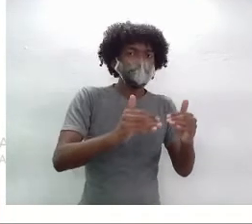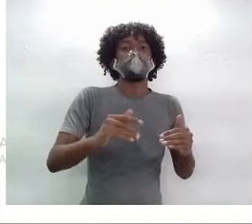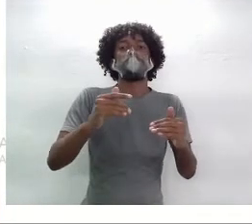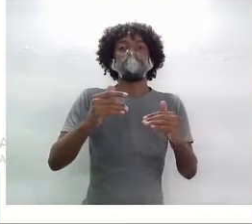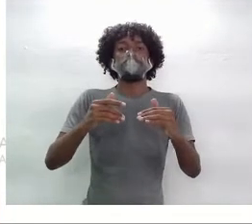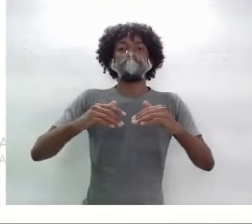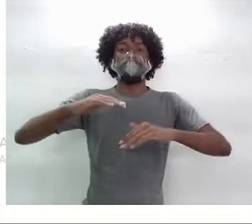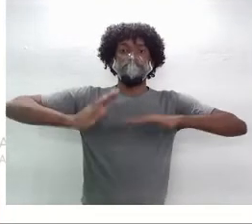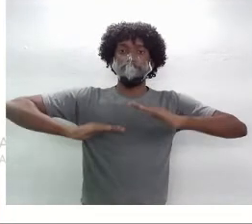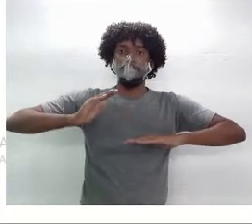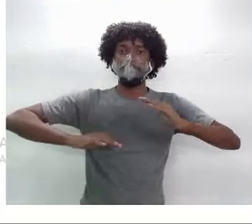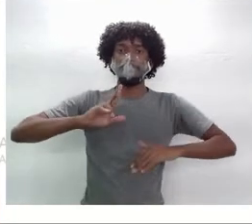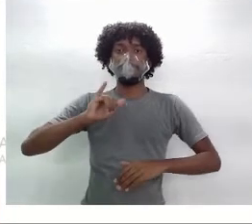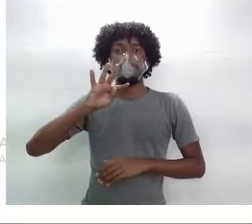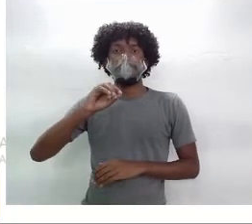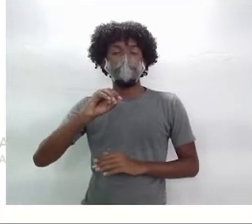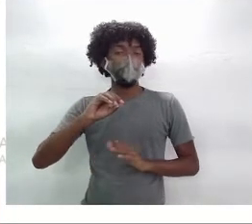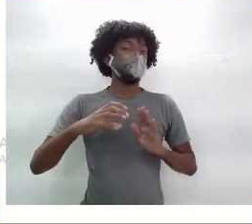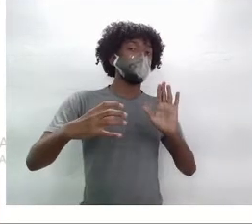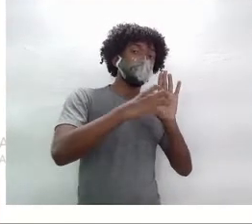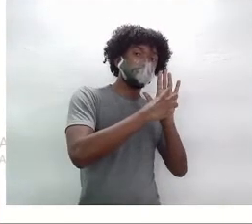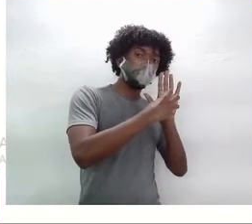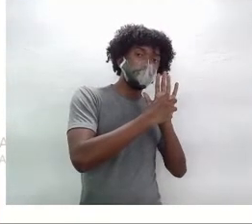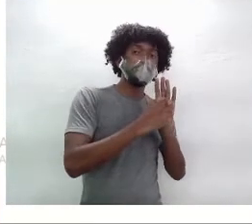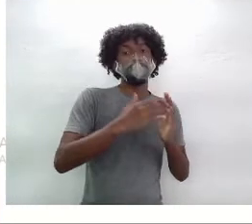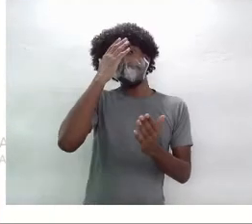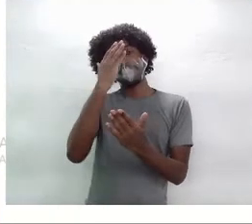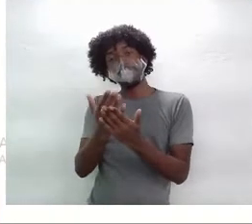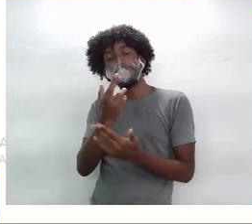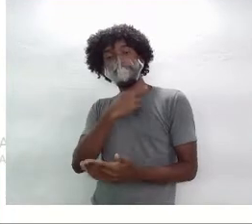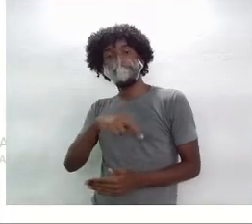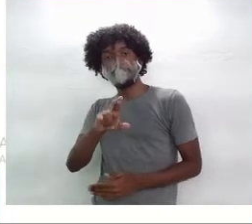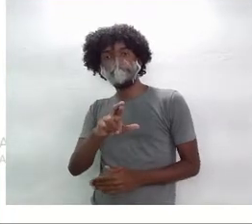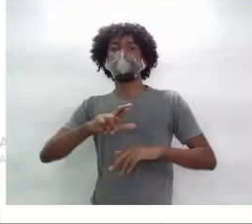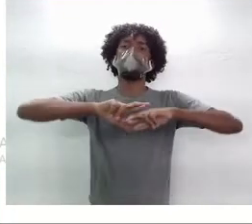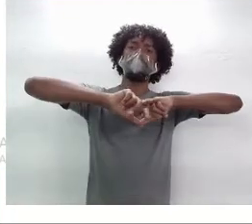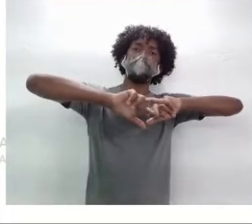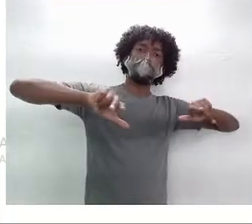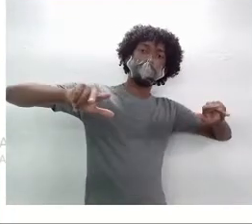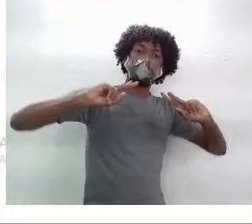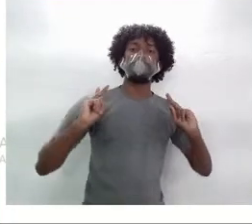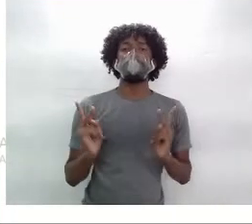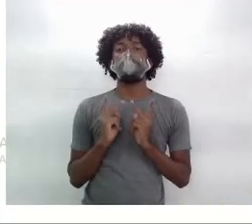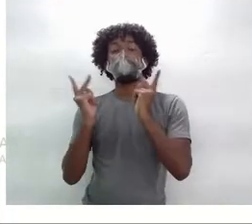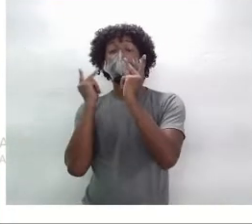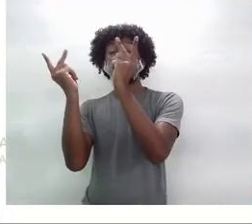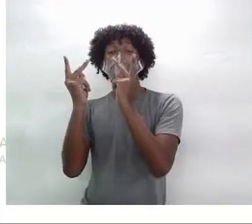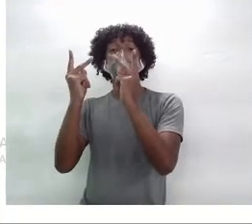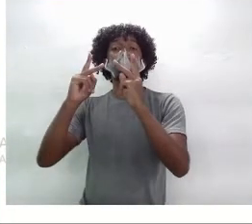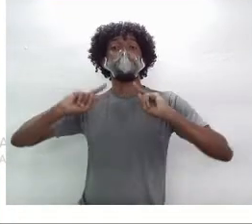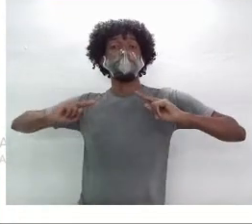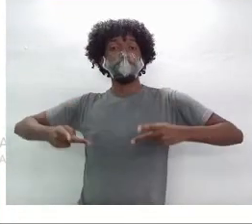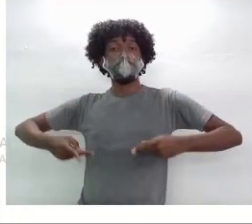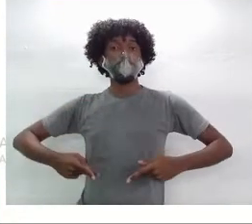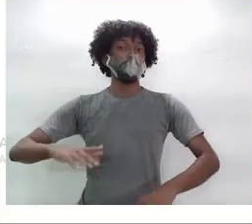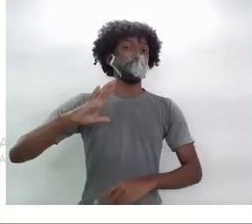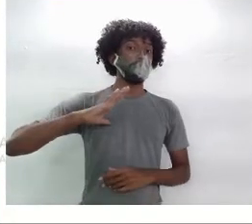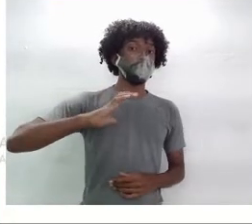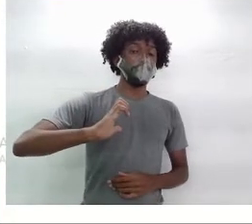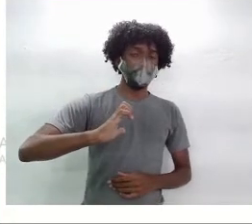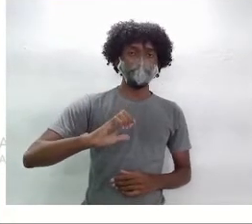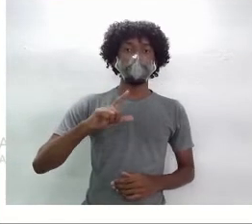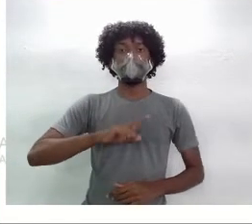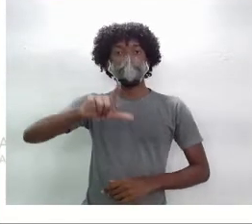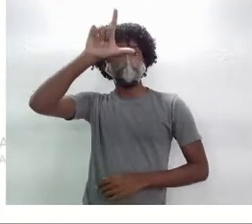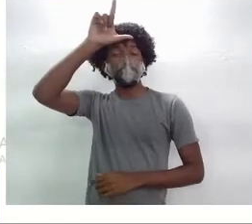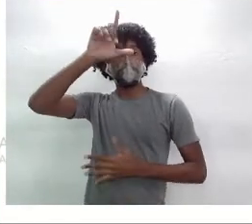símbolo, crenças religiosas, pluralidade, valores humanos, ética, líderes religiosos,